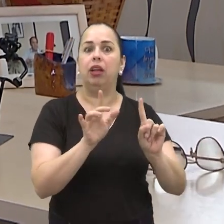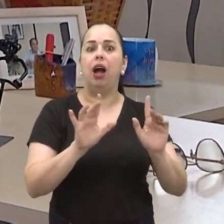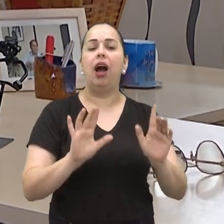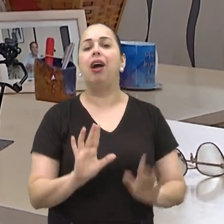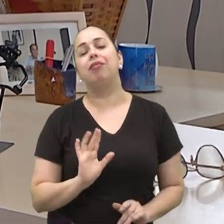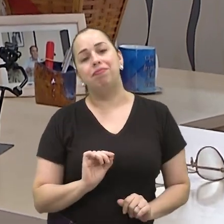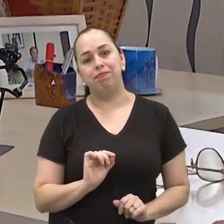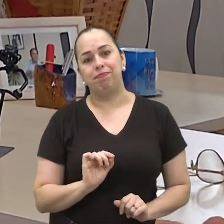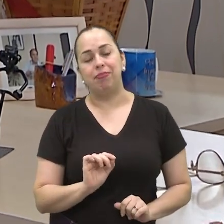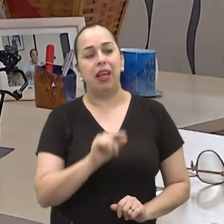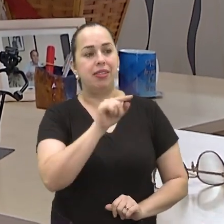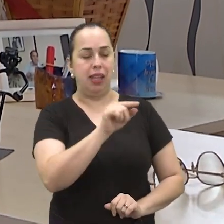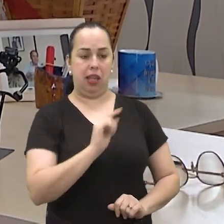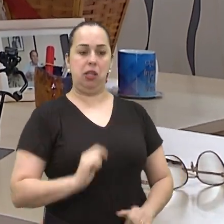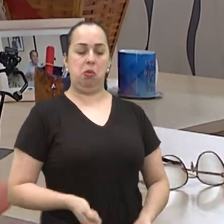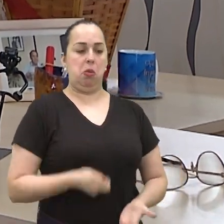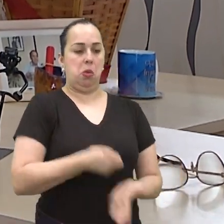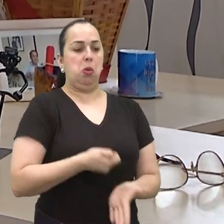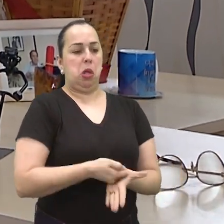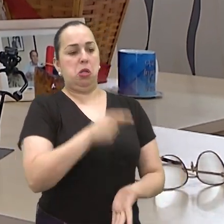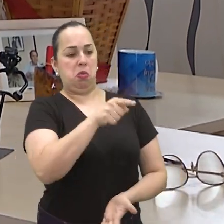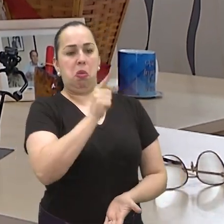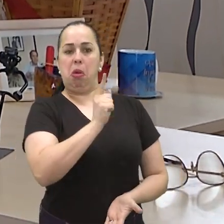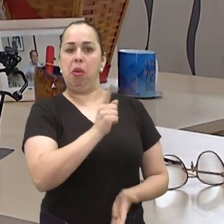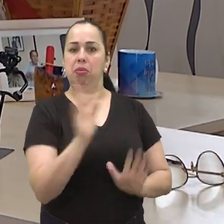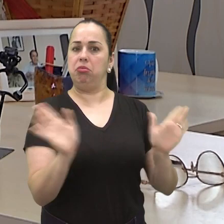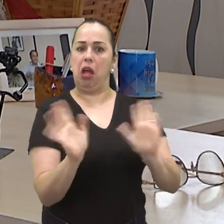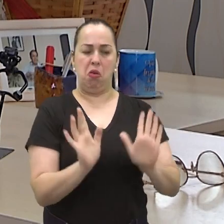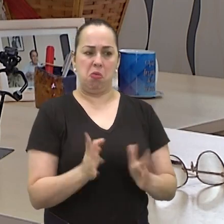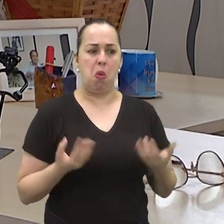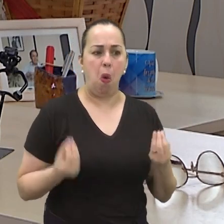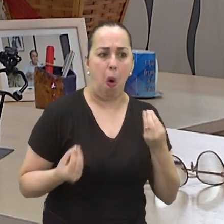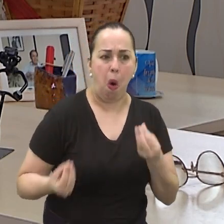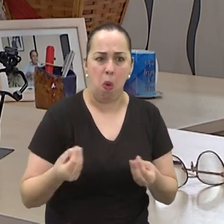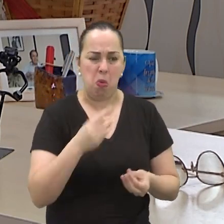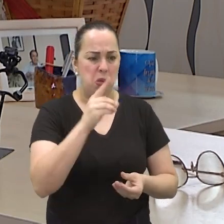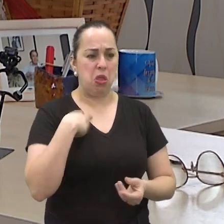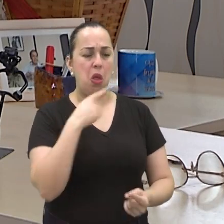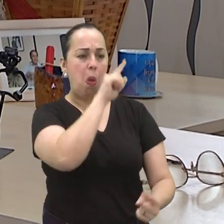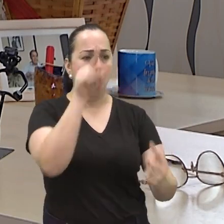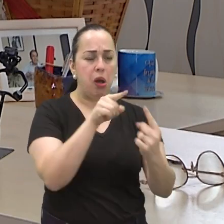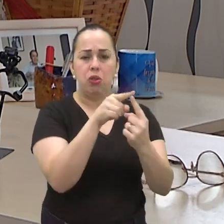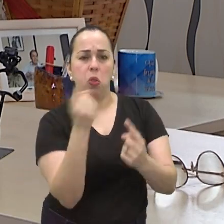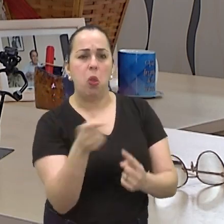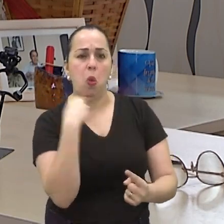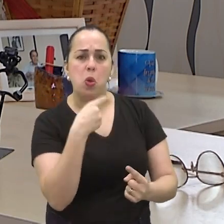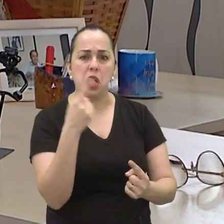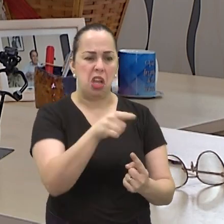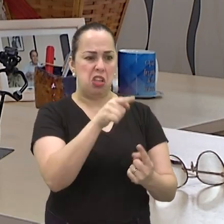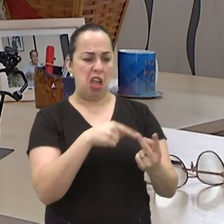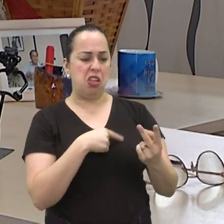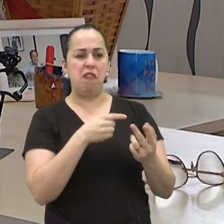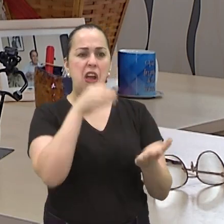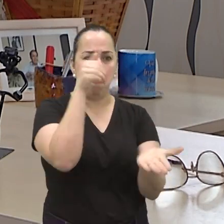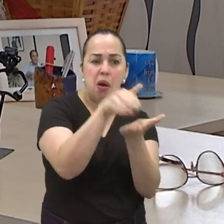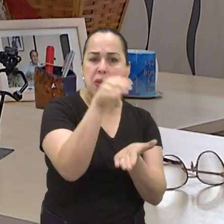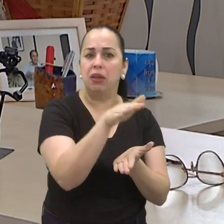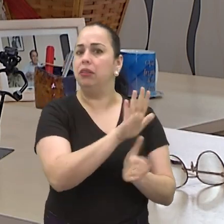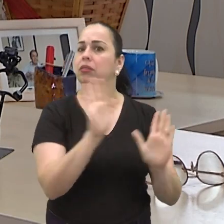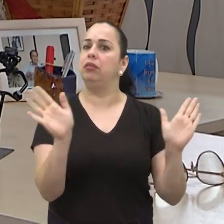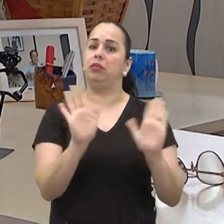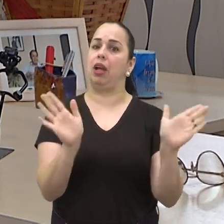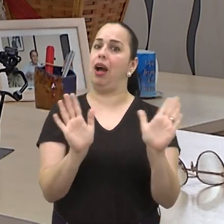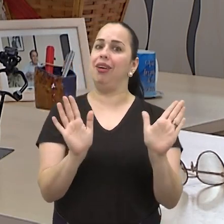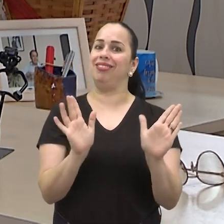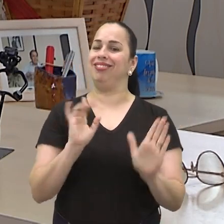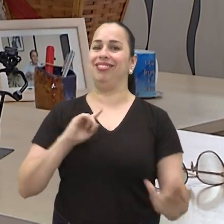quase nada. Opa! Em vez de você ter uma postura, não é possível, né? Por que você está fazendo isso? Assim você não vai